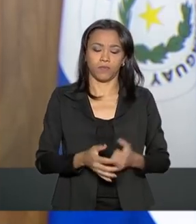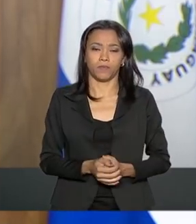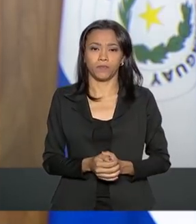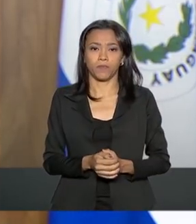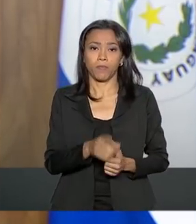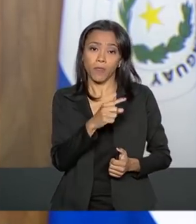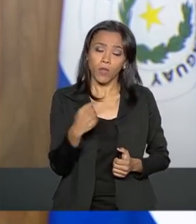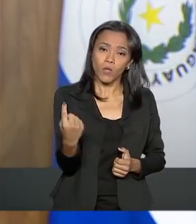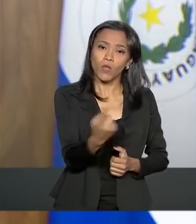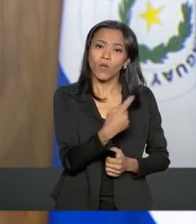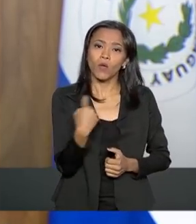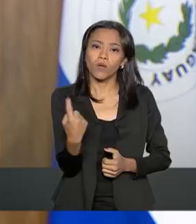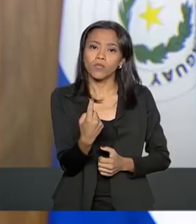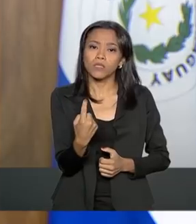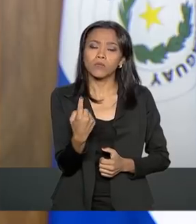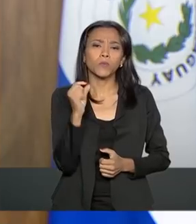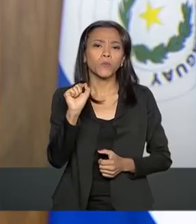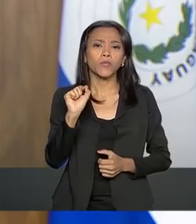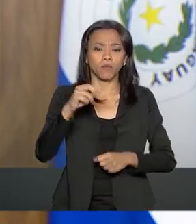Somos países